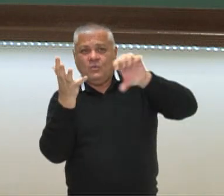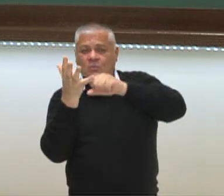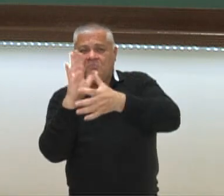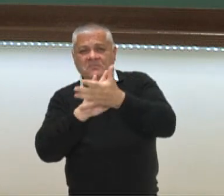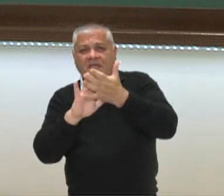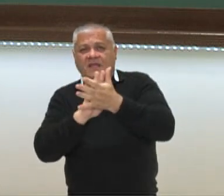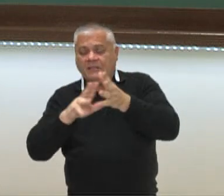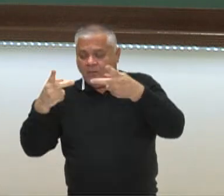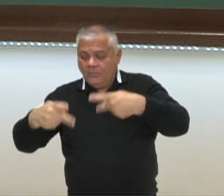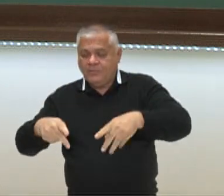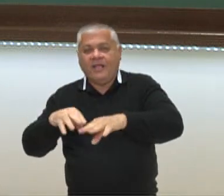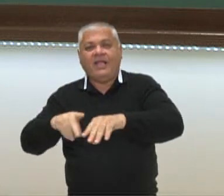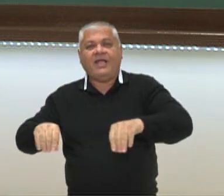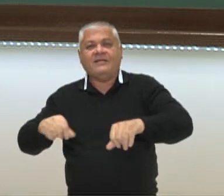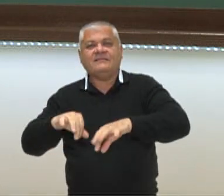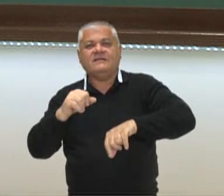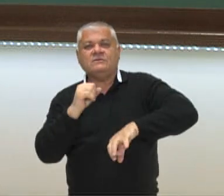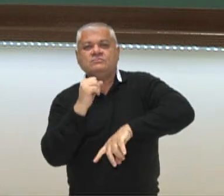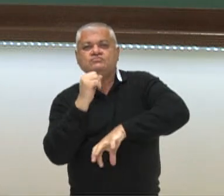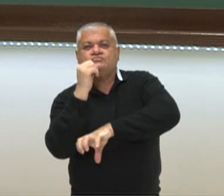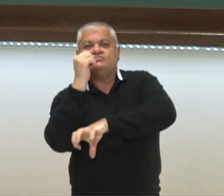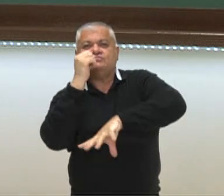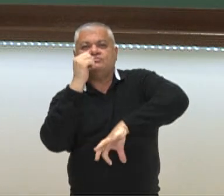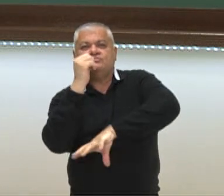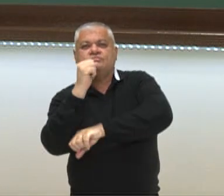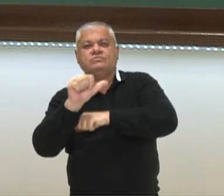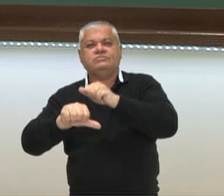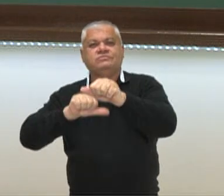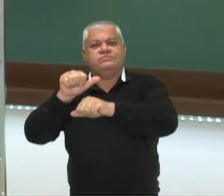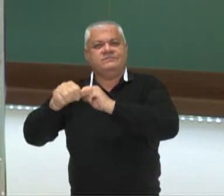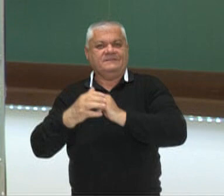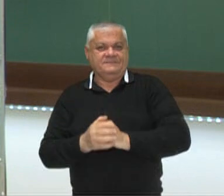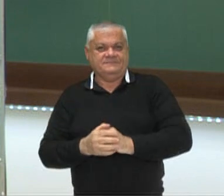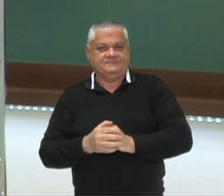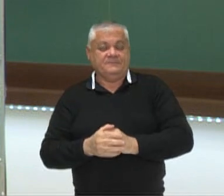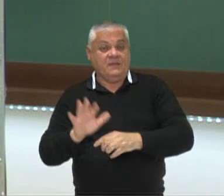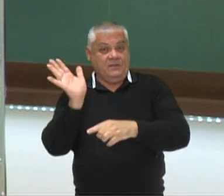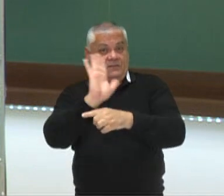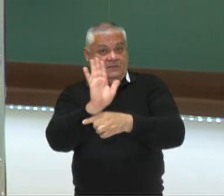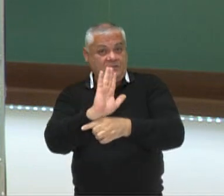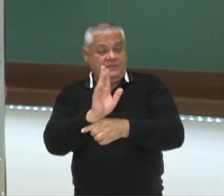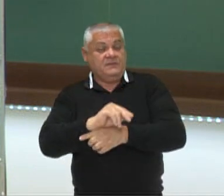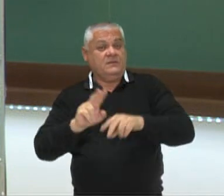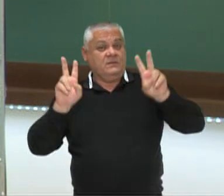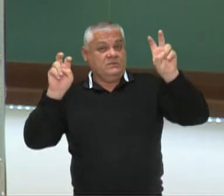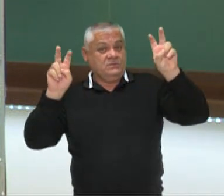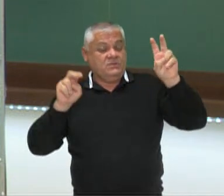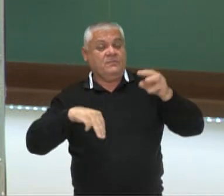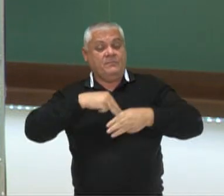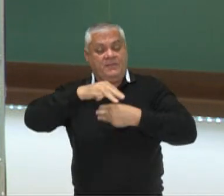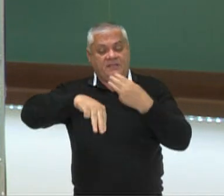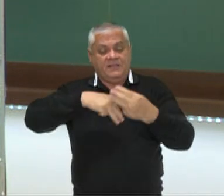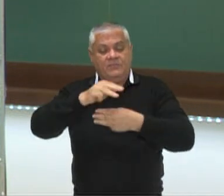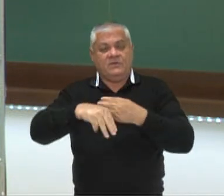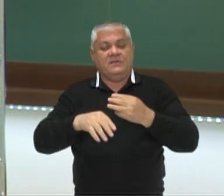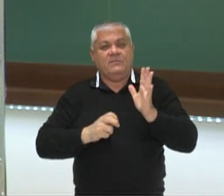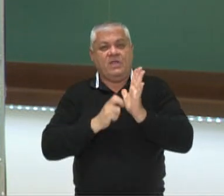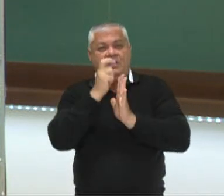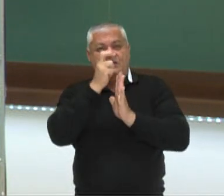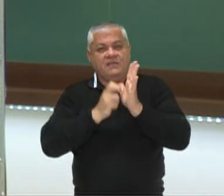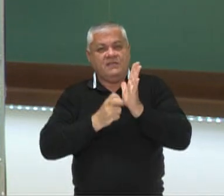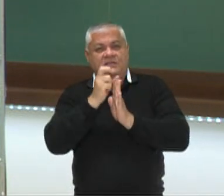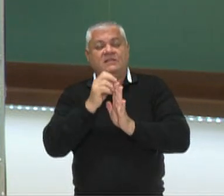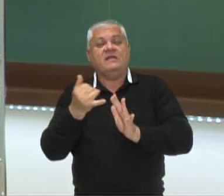utilizando essas bactérias para que seja feita todo o processo. Muito bem. Então, nesse vídeo nós falamos sobre o metabolismo energético,